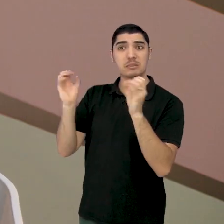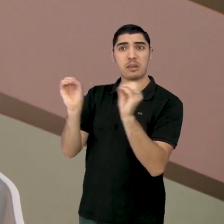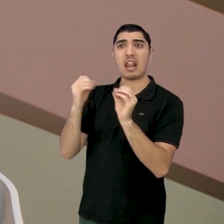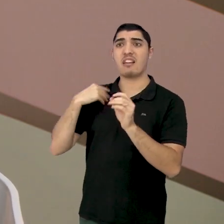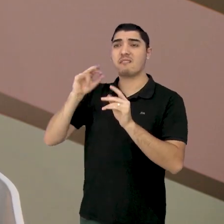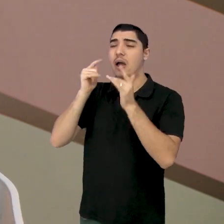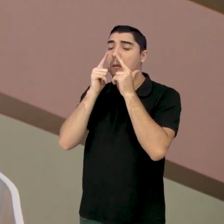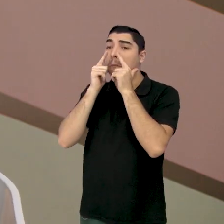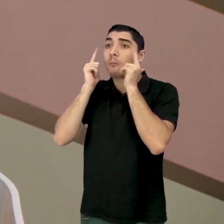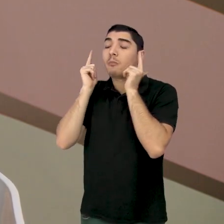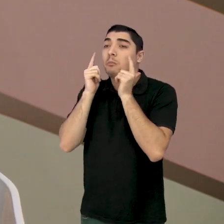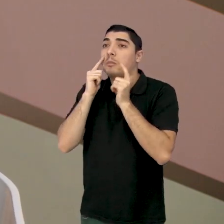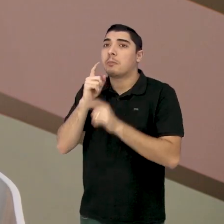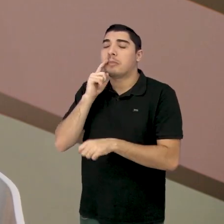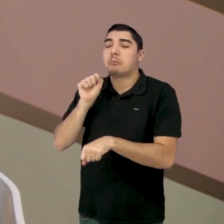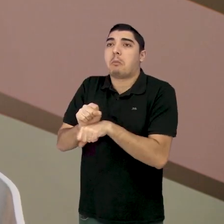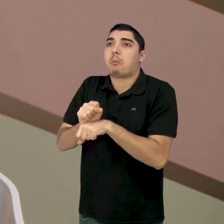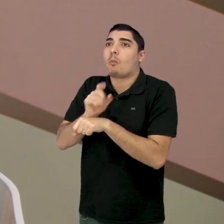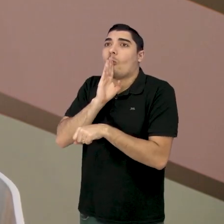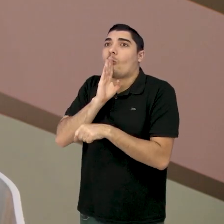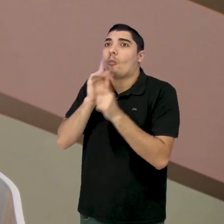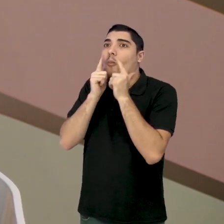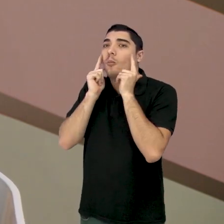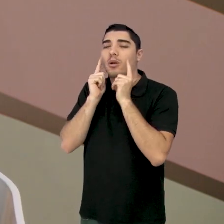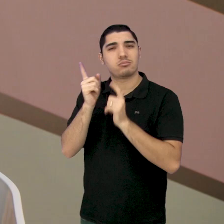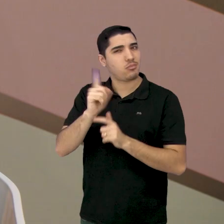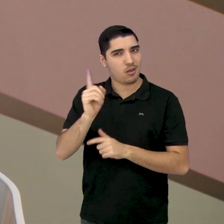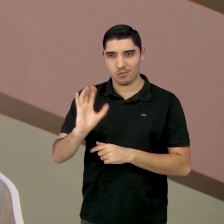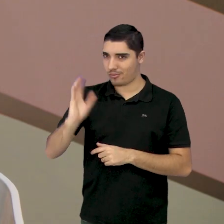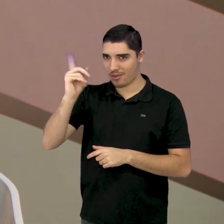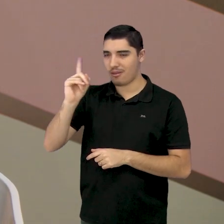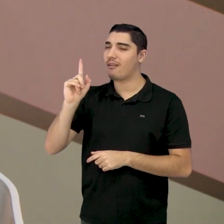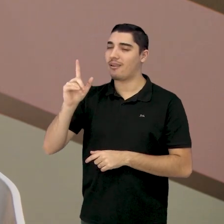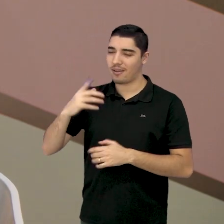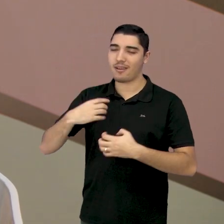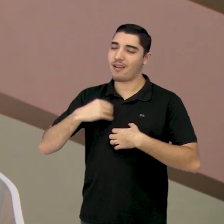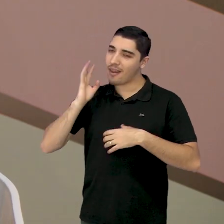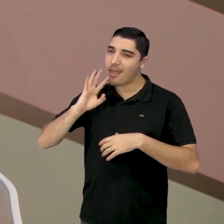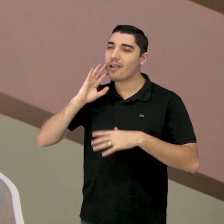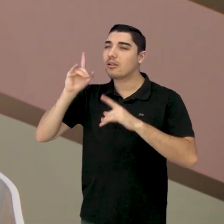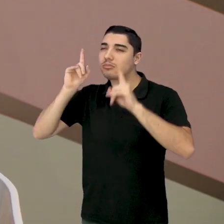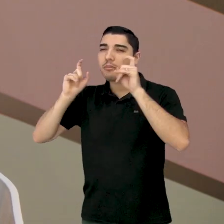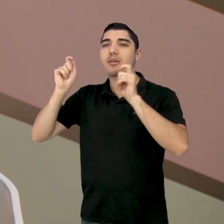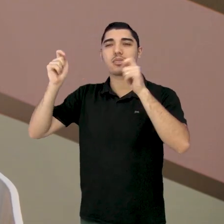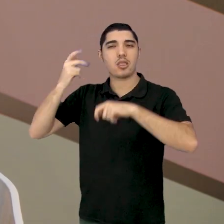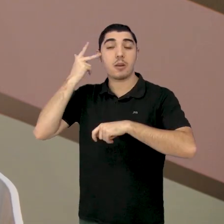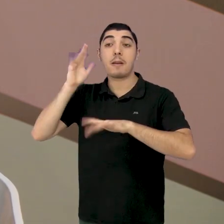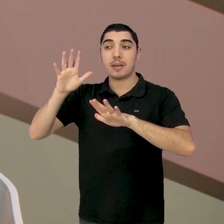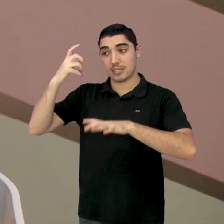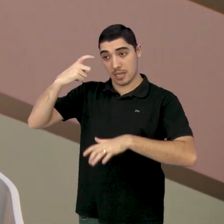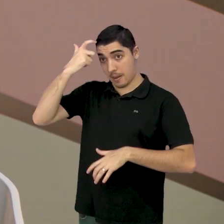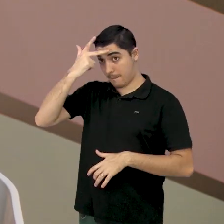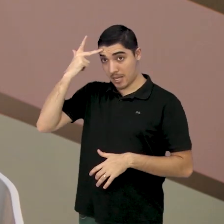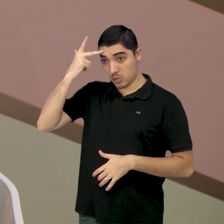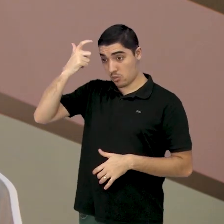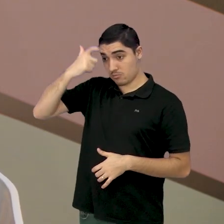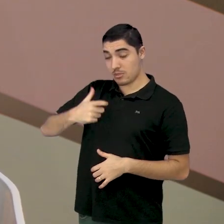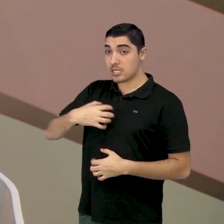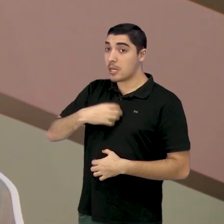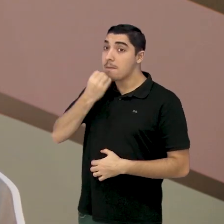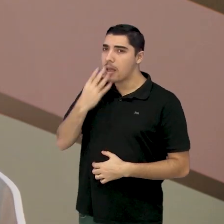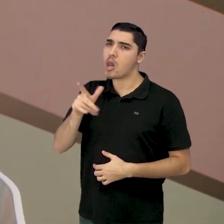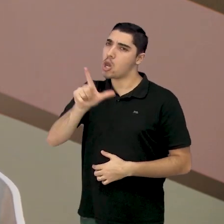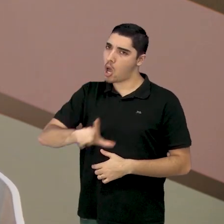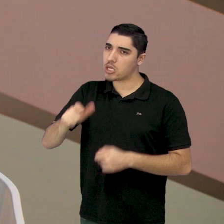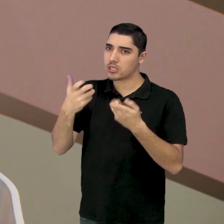cara congelada. Isso não acontece, tá? Então, é bem legal. E como você falou, né? O paciente ele tem que estar bem. Lógico, a